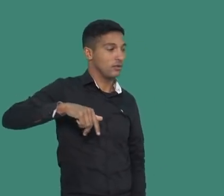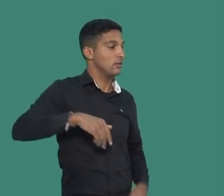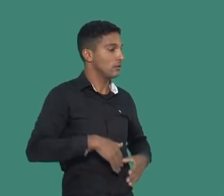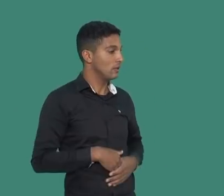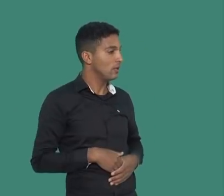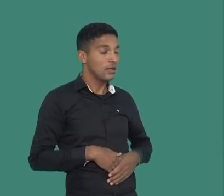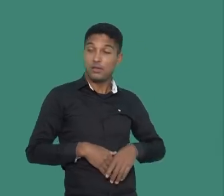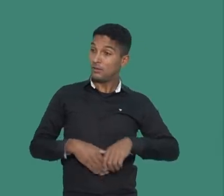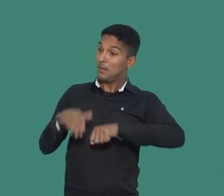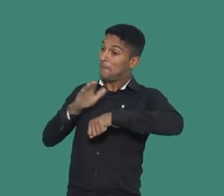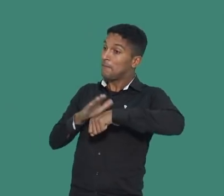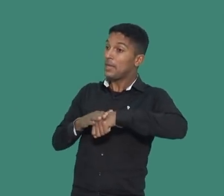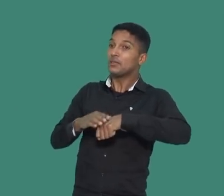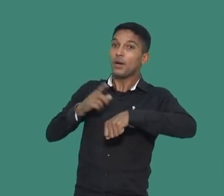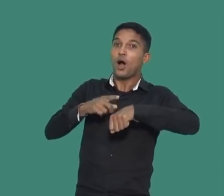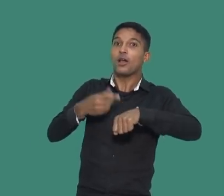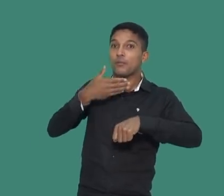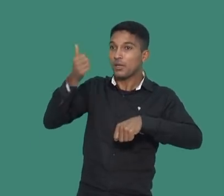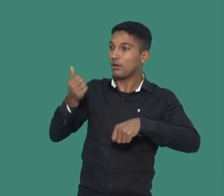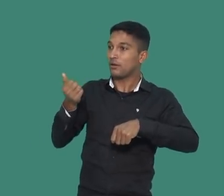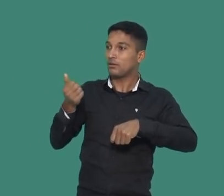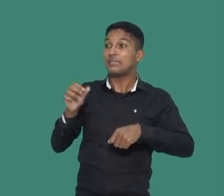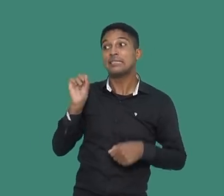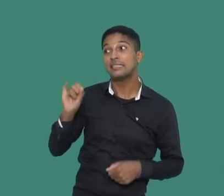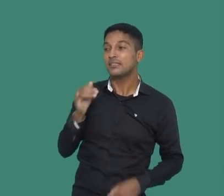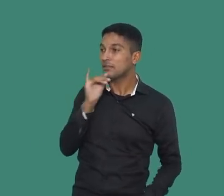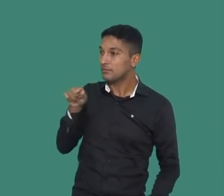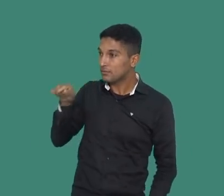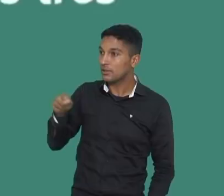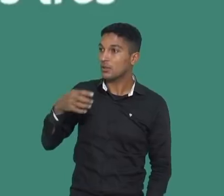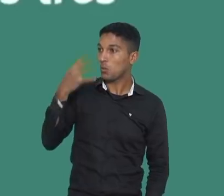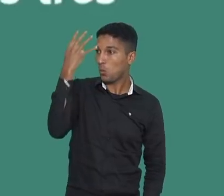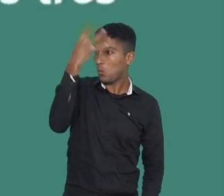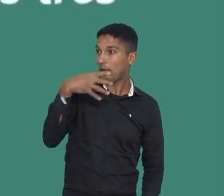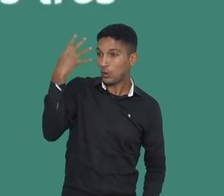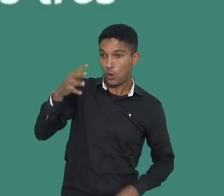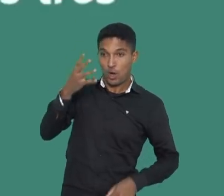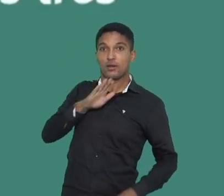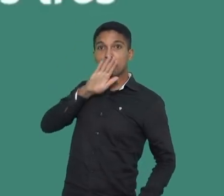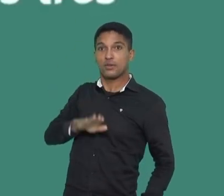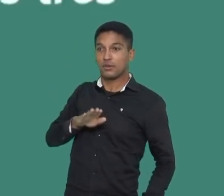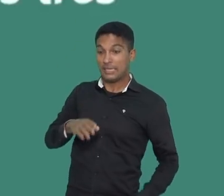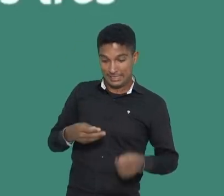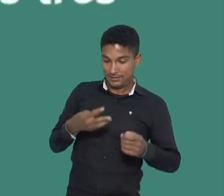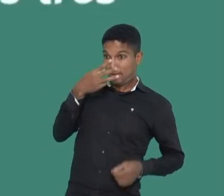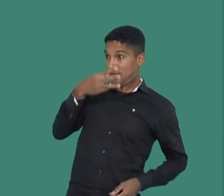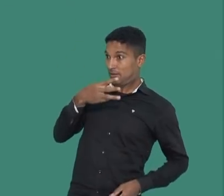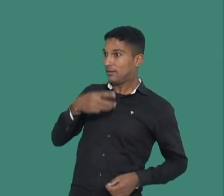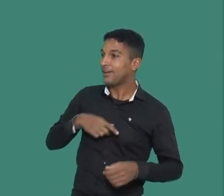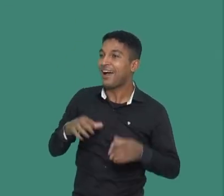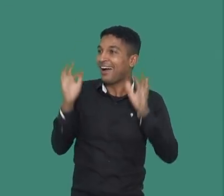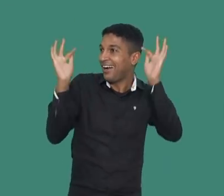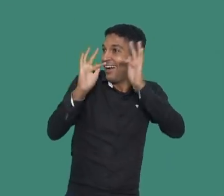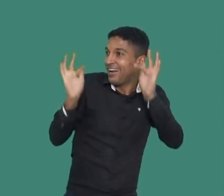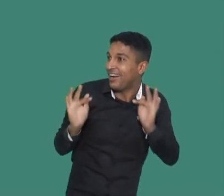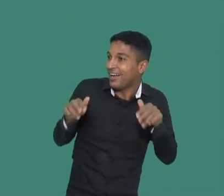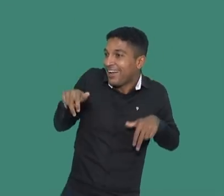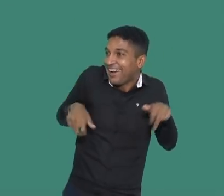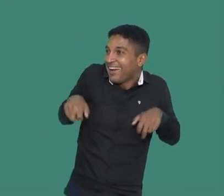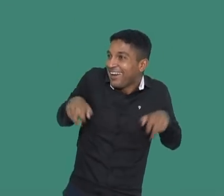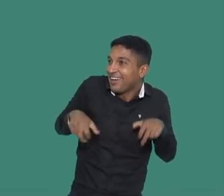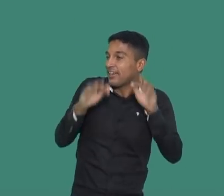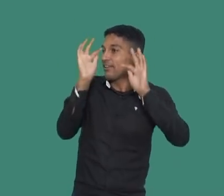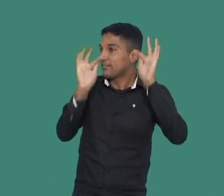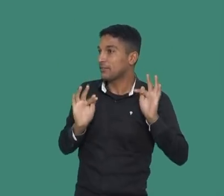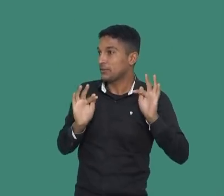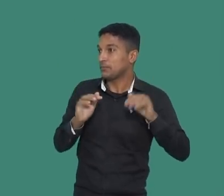voltasse à mesma hora. Se você vem, por exemplo, às 4 horas da tarde, desde as 3 eu começarei a ser feliz. Quanto mais a